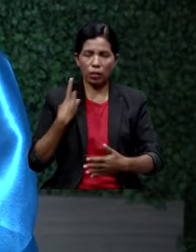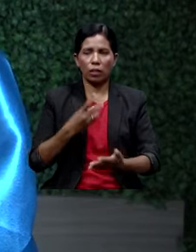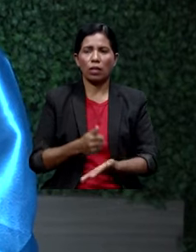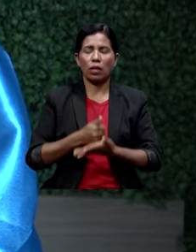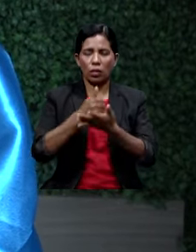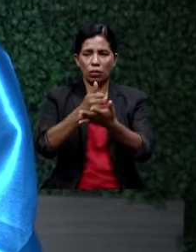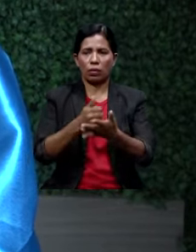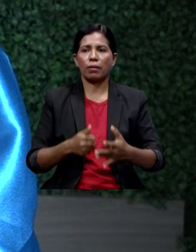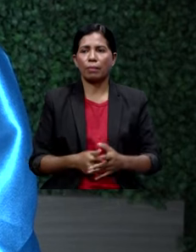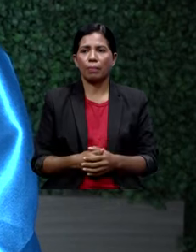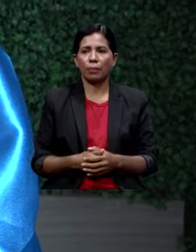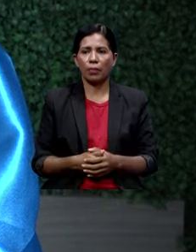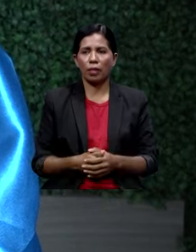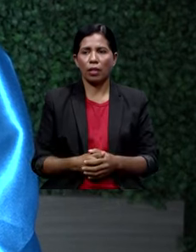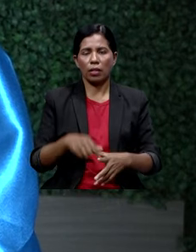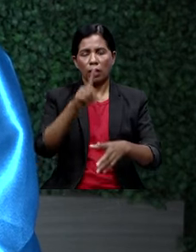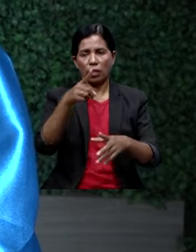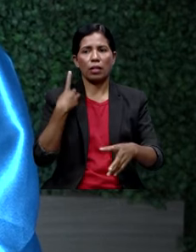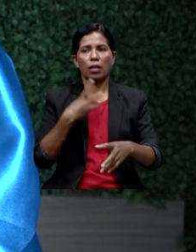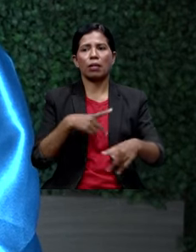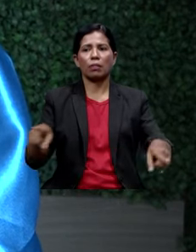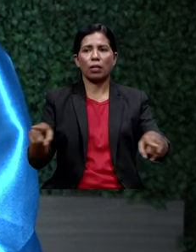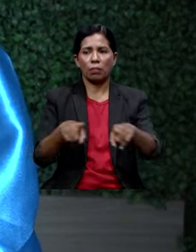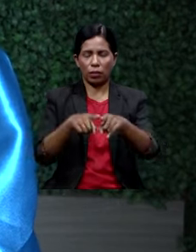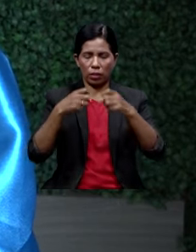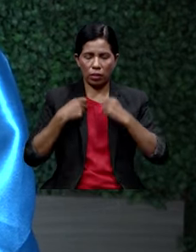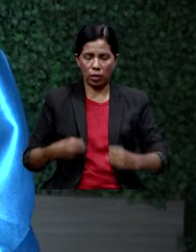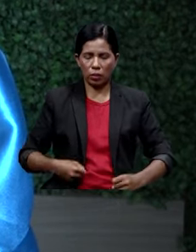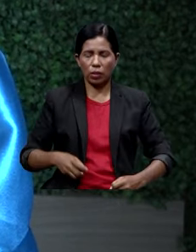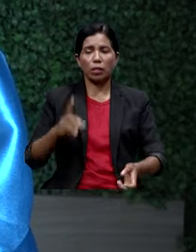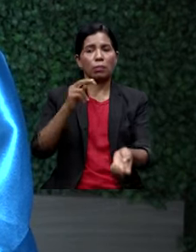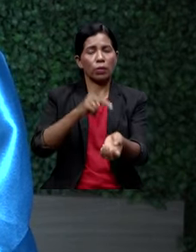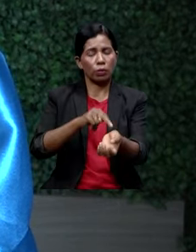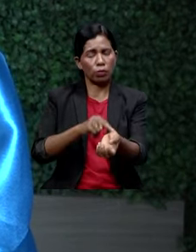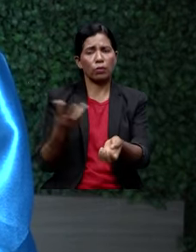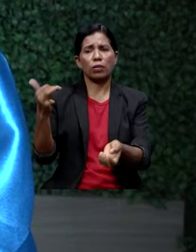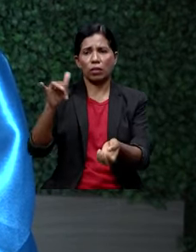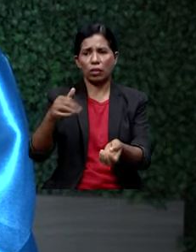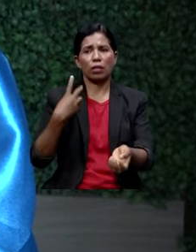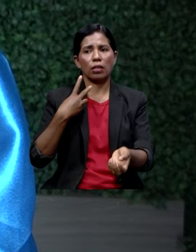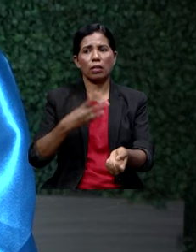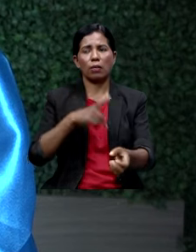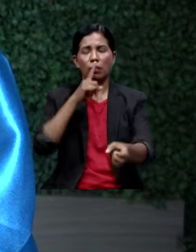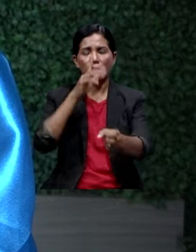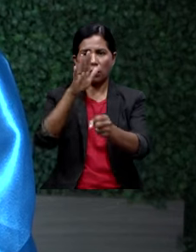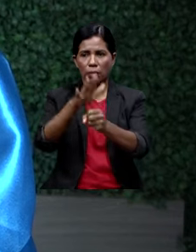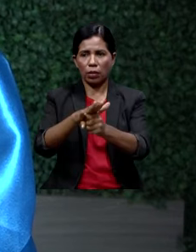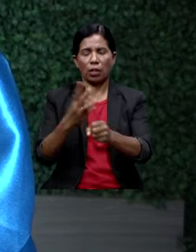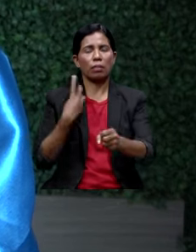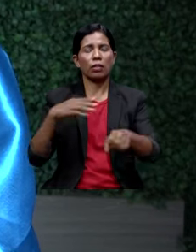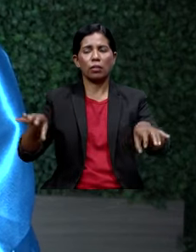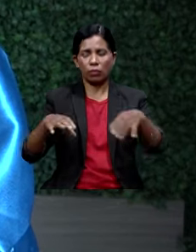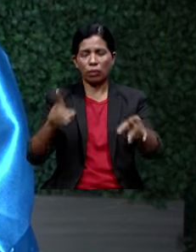atendimento sirani. Ah, e a parte ida, a minha nuda profissional saúde li li parteira sira, da la ruma sa a minha juramento, a minha serviço ma kida